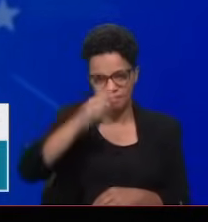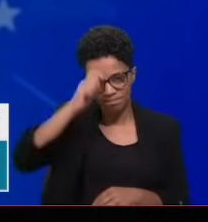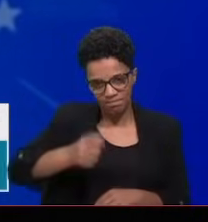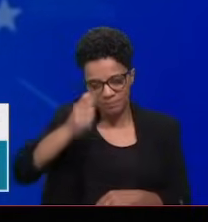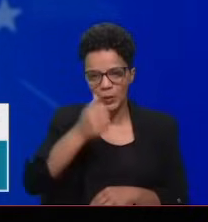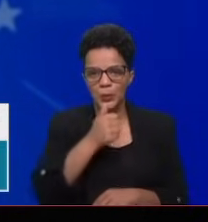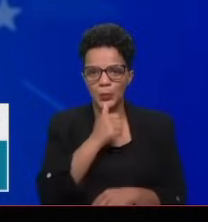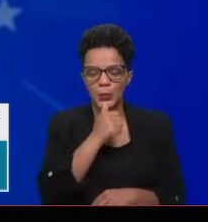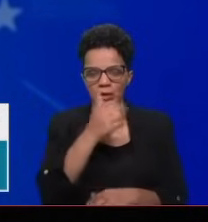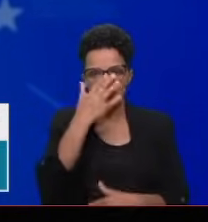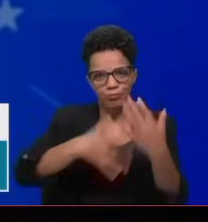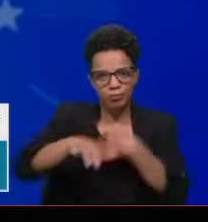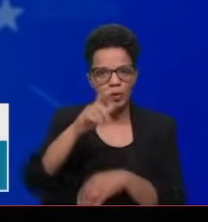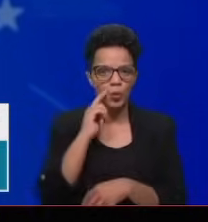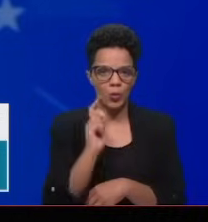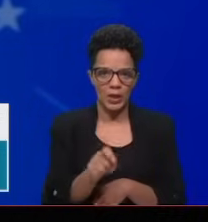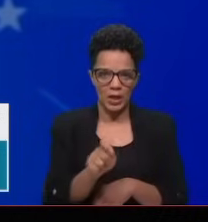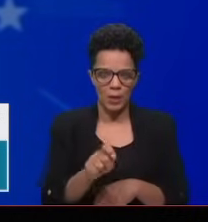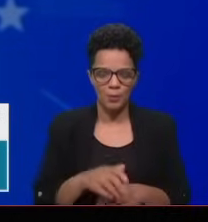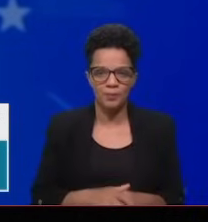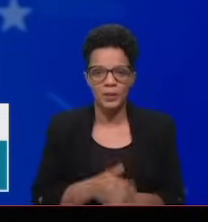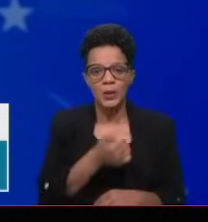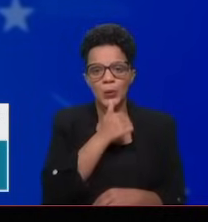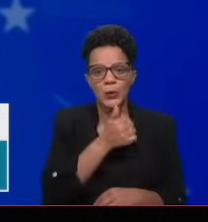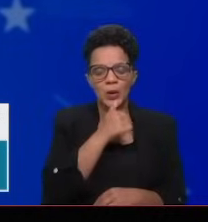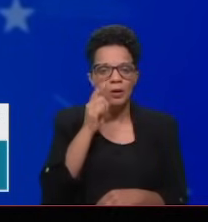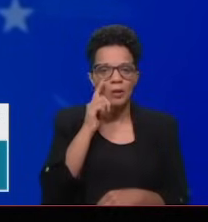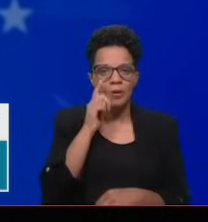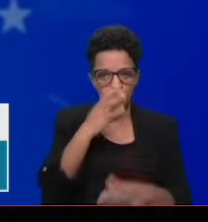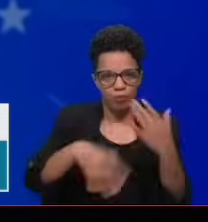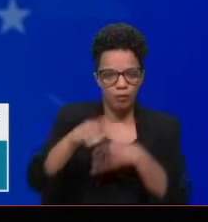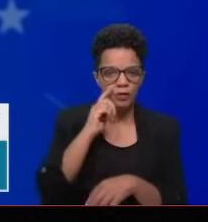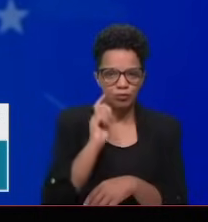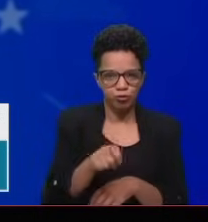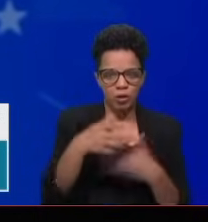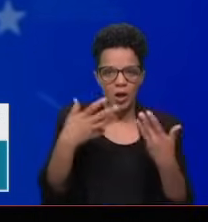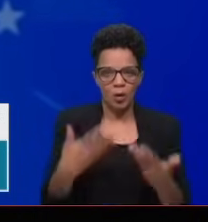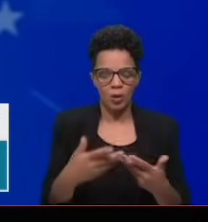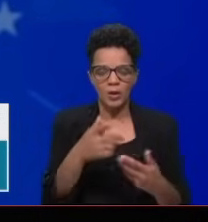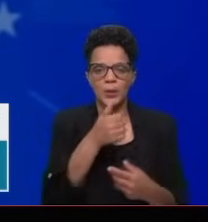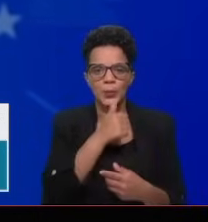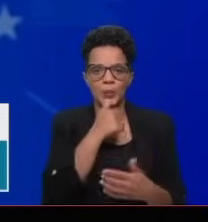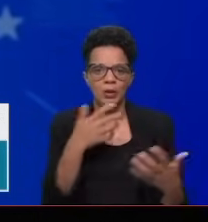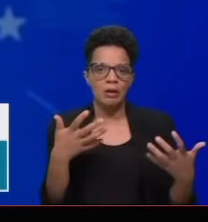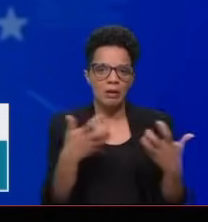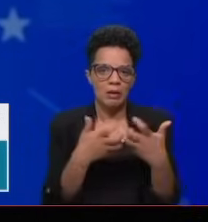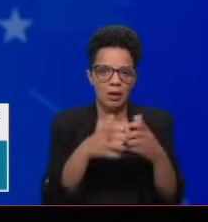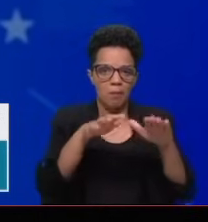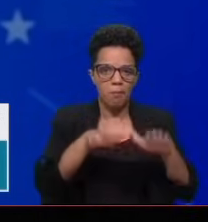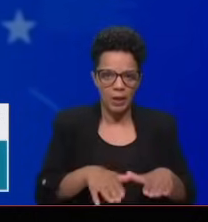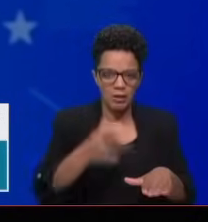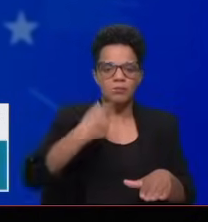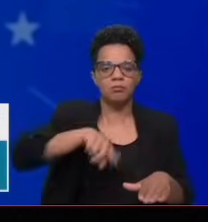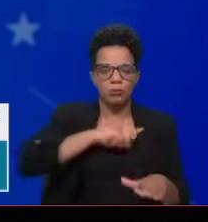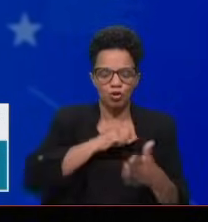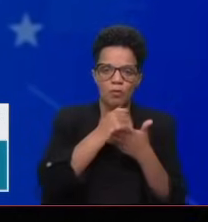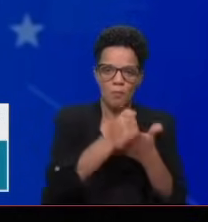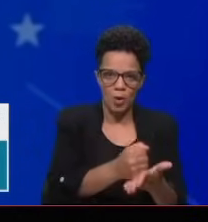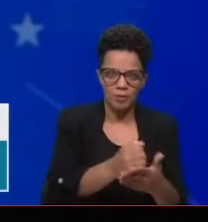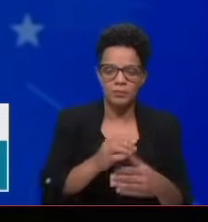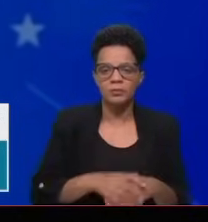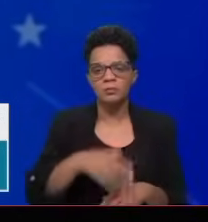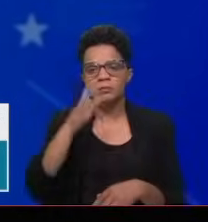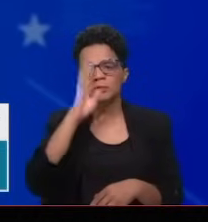a decisão do Povo ucraniano e se se a decisão do Povo ucraniano forar fogo neste momento sobre algumas condições apoiaremos se for defender